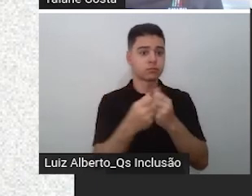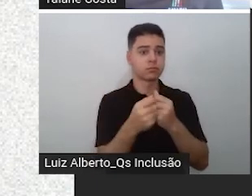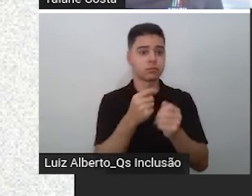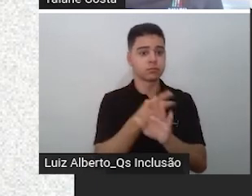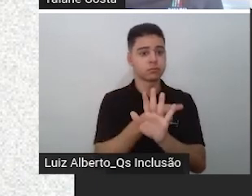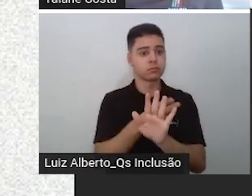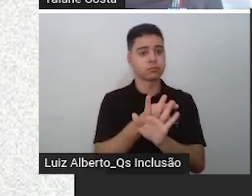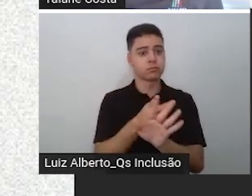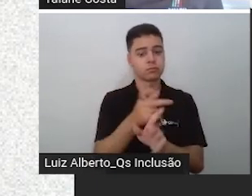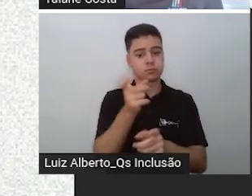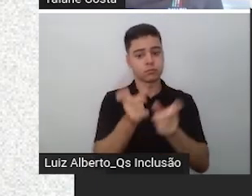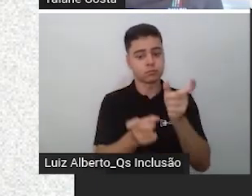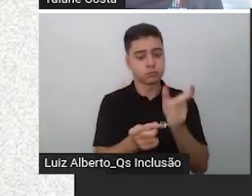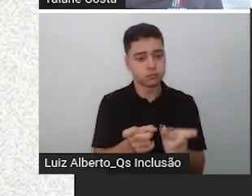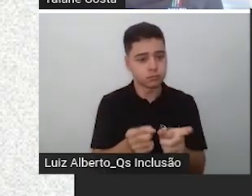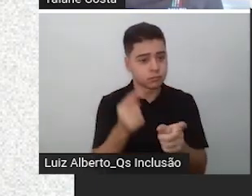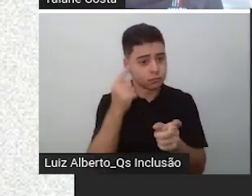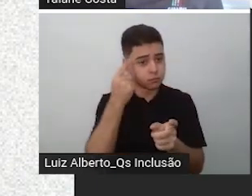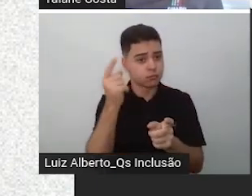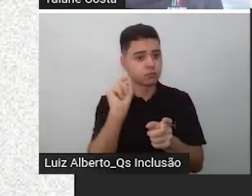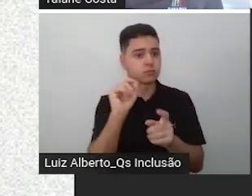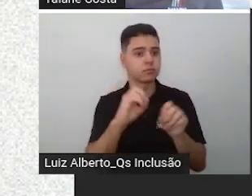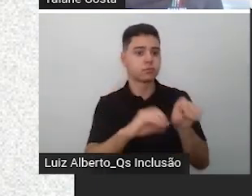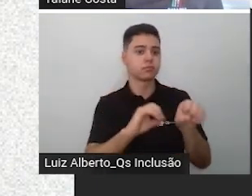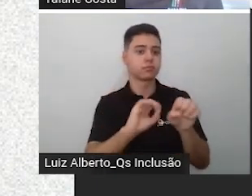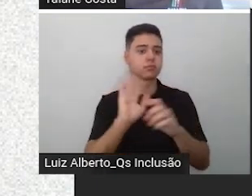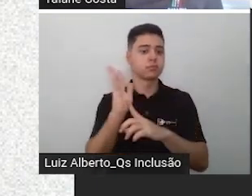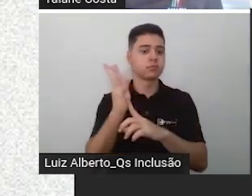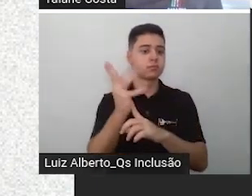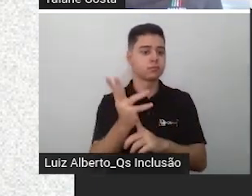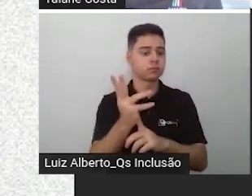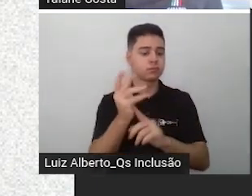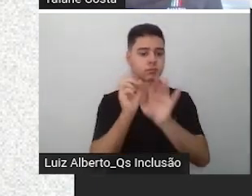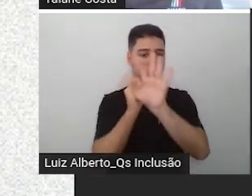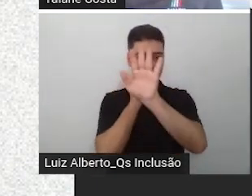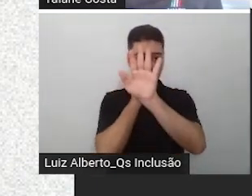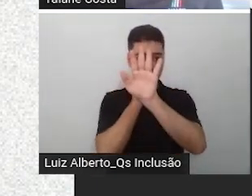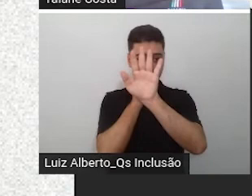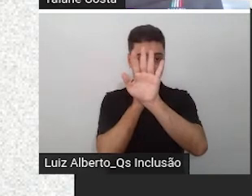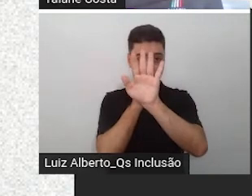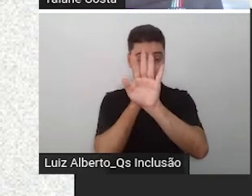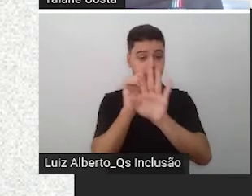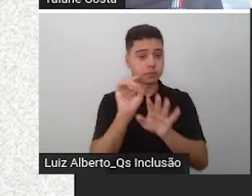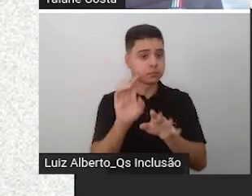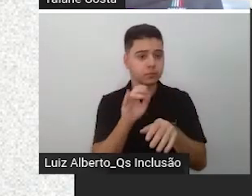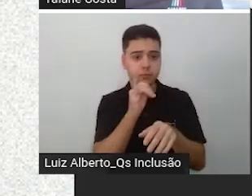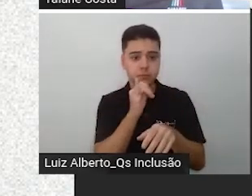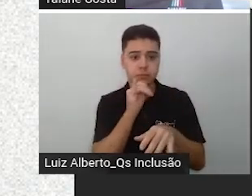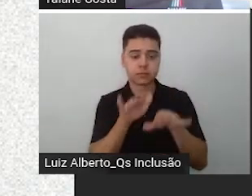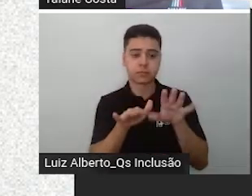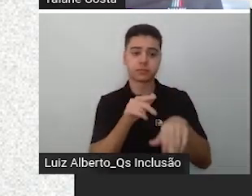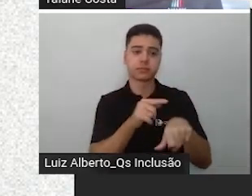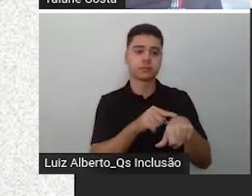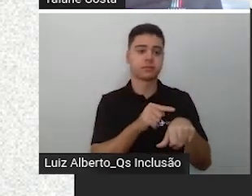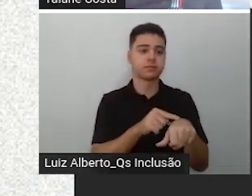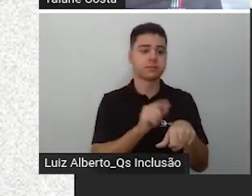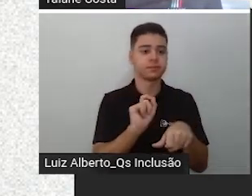acha que a aula de artes é só um momento da